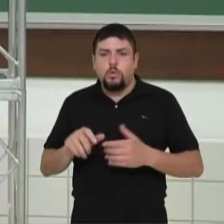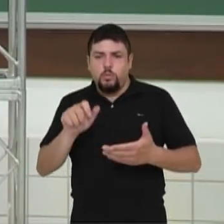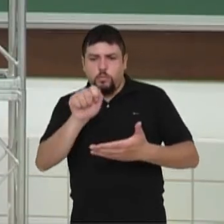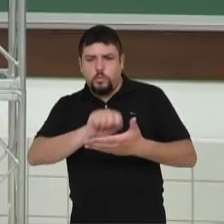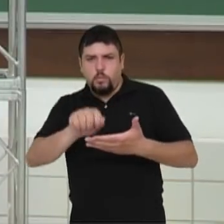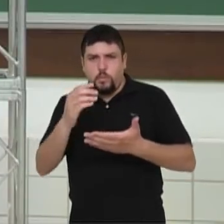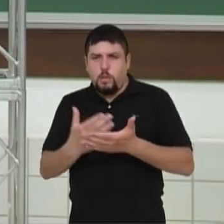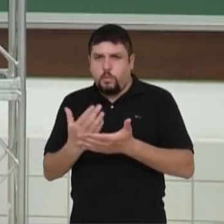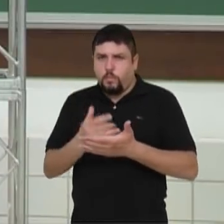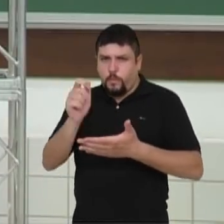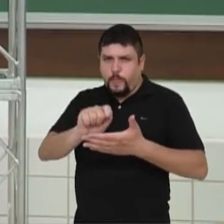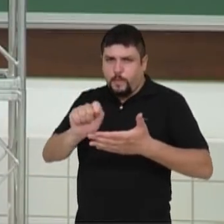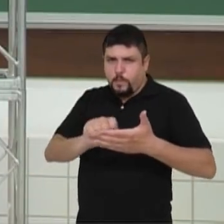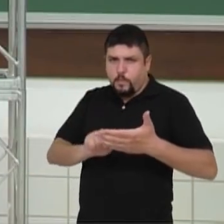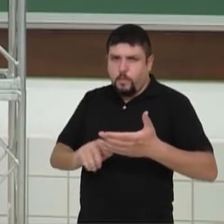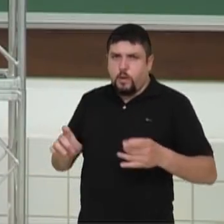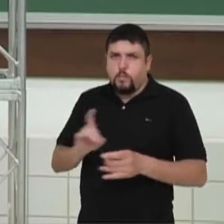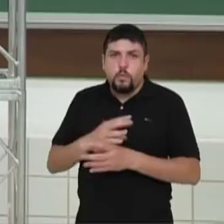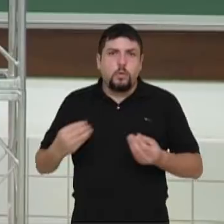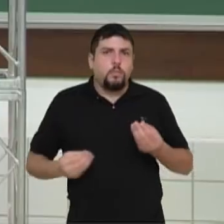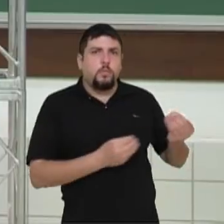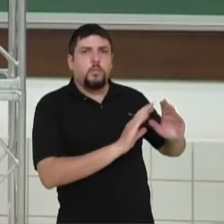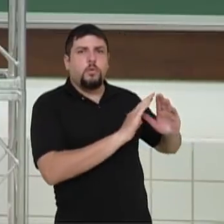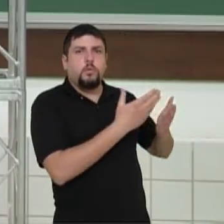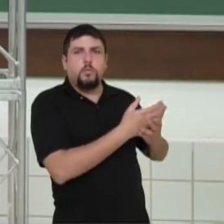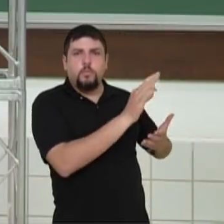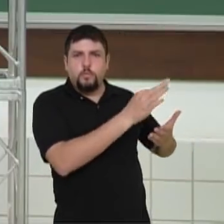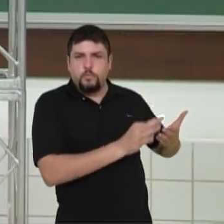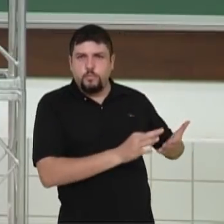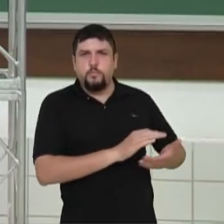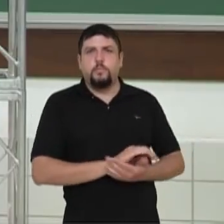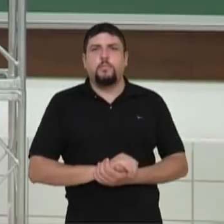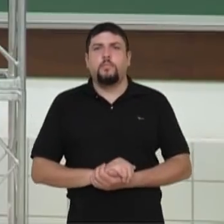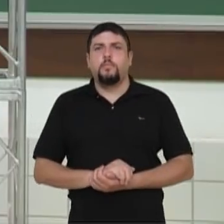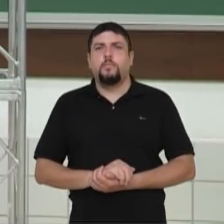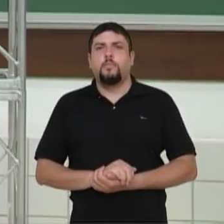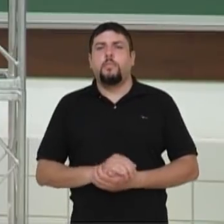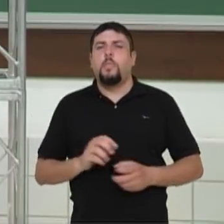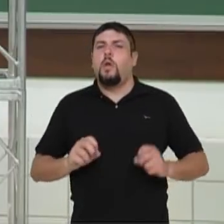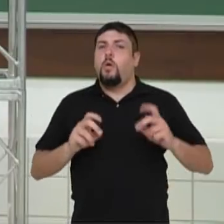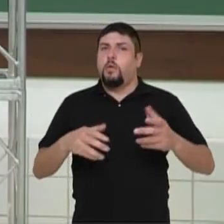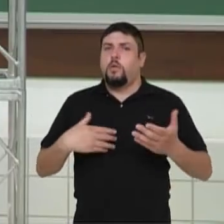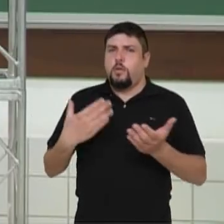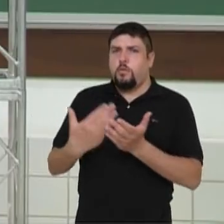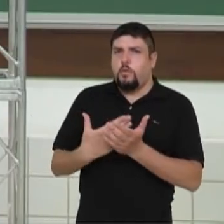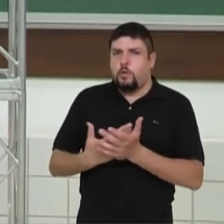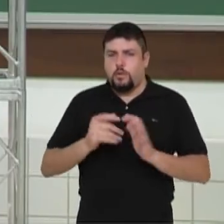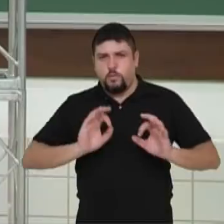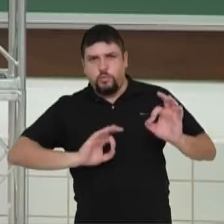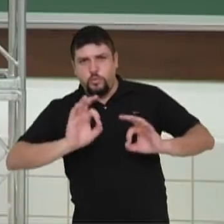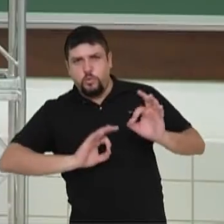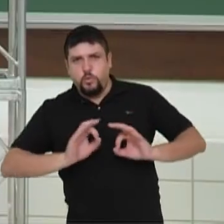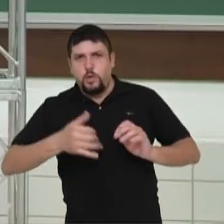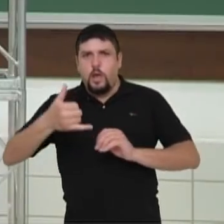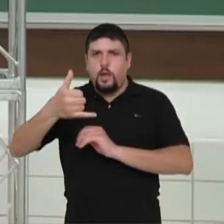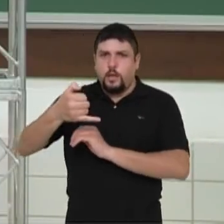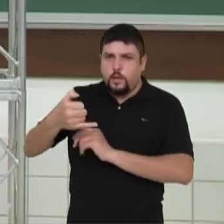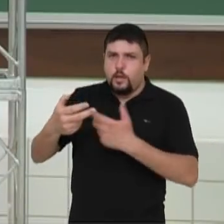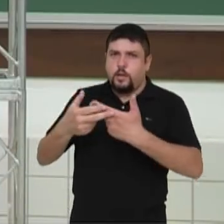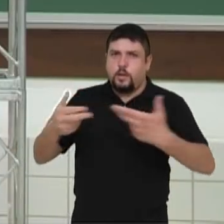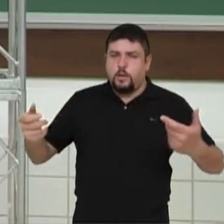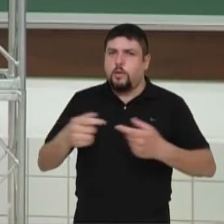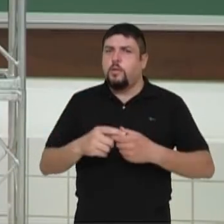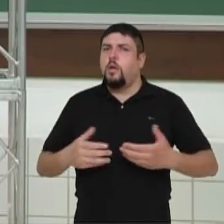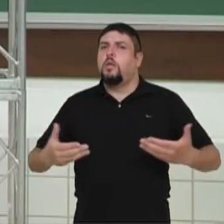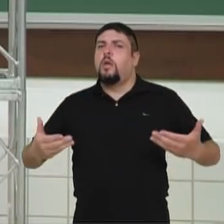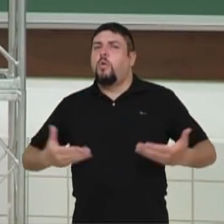caderno e daí manda para a escola para conferência, beleza? Deixa aí os seus cadernos em ordem, as canetas prontas aí que tem